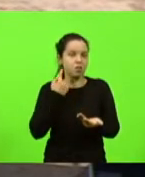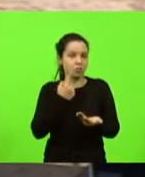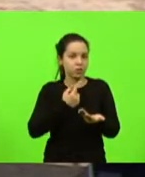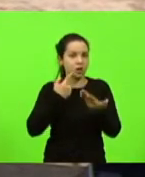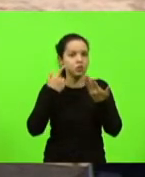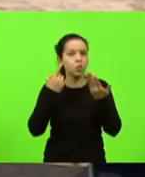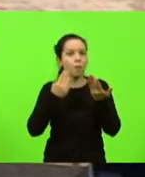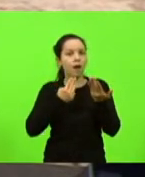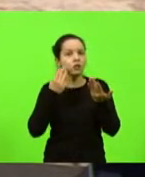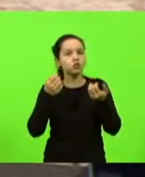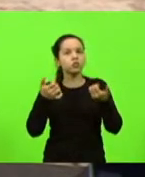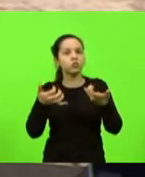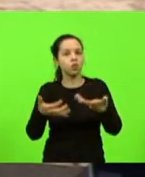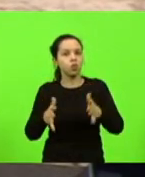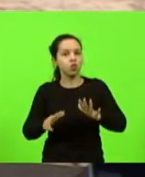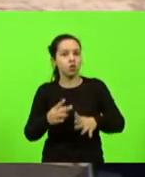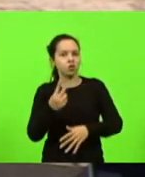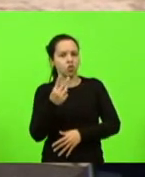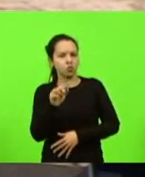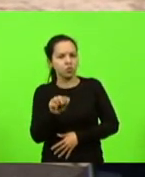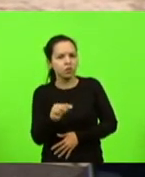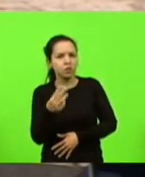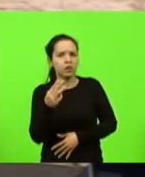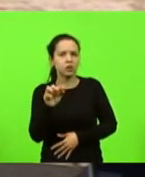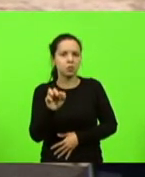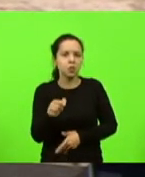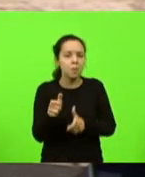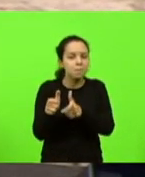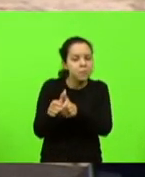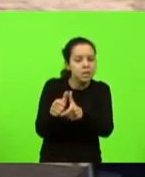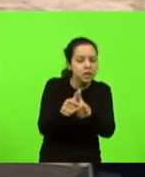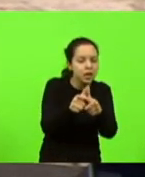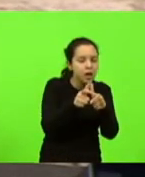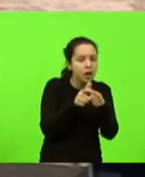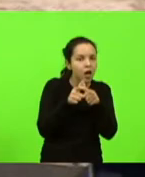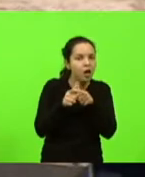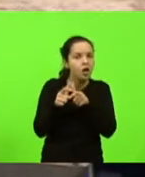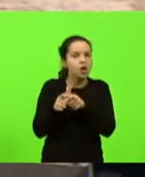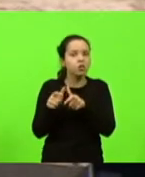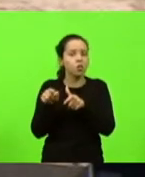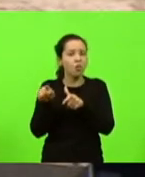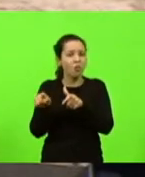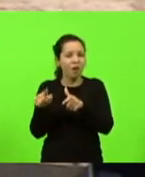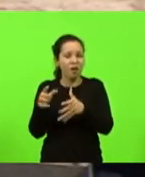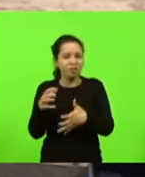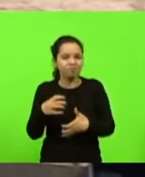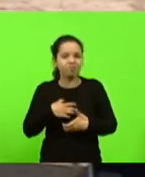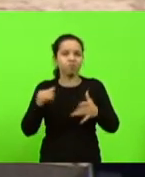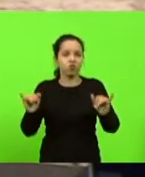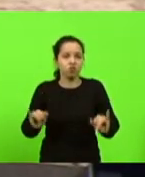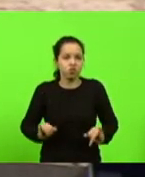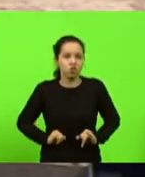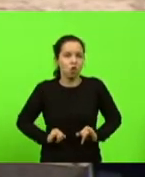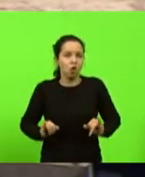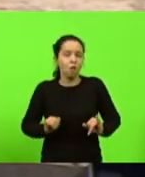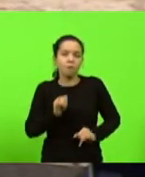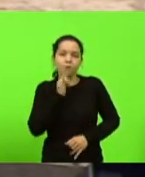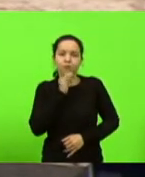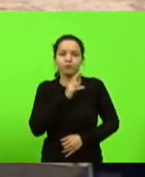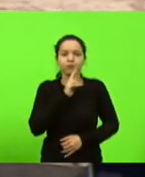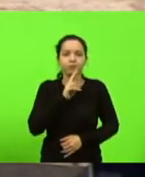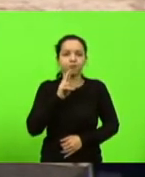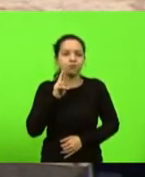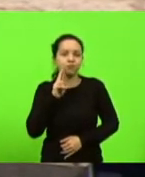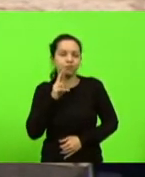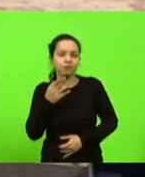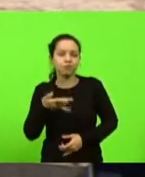aqui, os 2 mil, os 3 mil pequenos, esses pequenos que são os que mais sentiram, que são os restaurantes, que são os